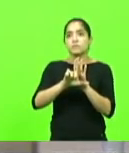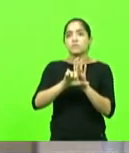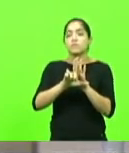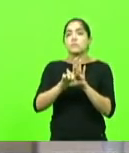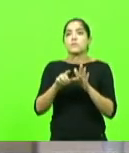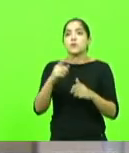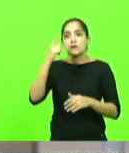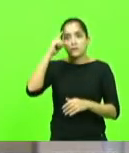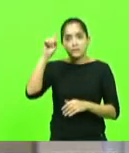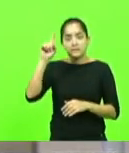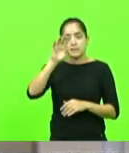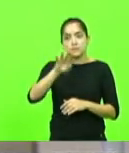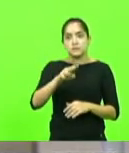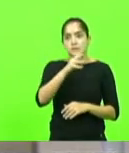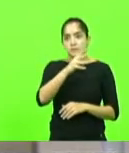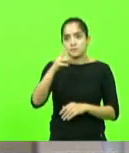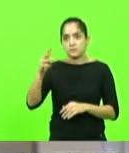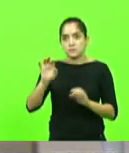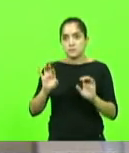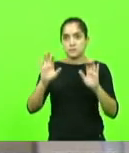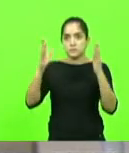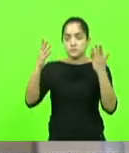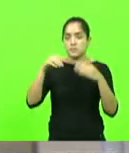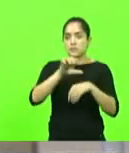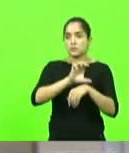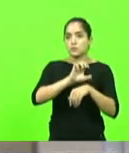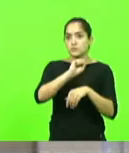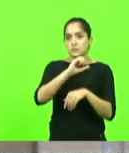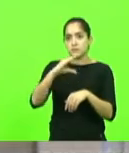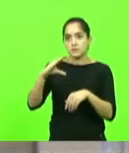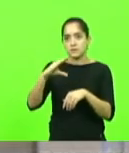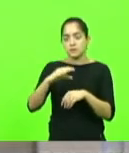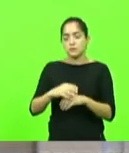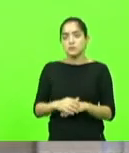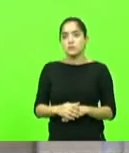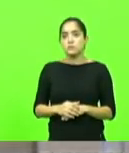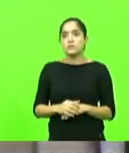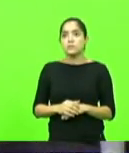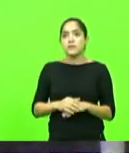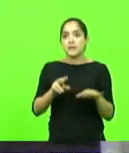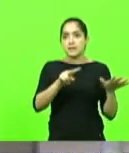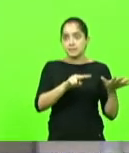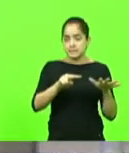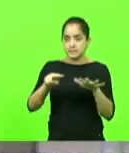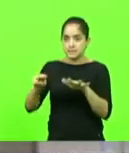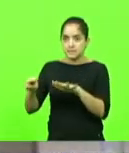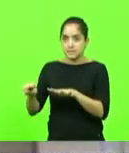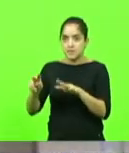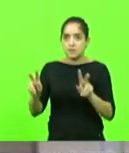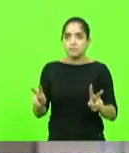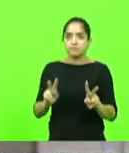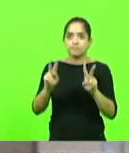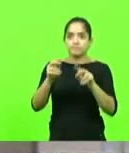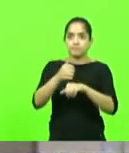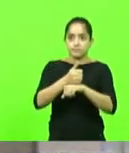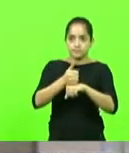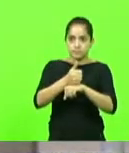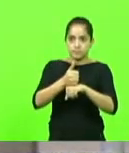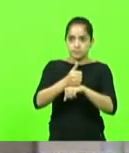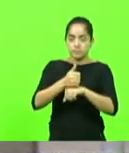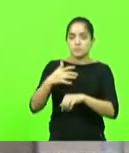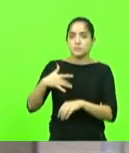datas festivas e alusivas no âmbito do Estado de Santa Catarina para instituir a Semana Estadual de Valorização dos Profissionais de